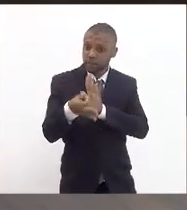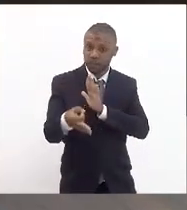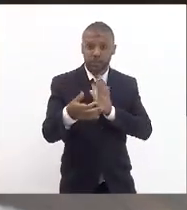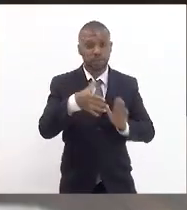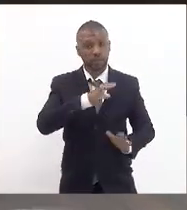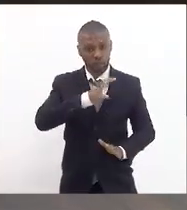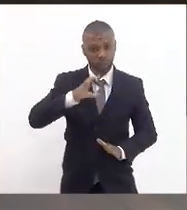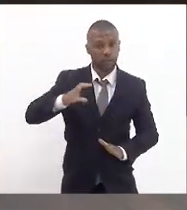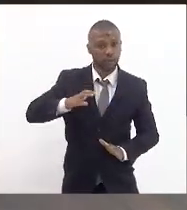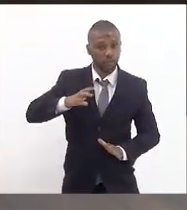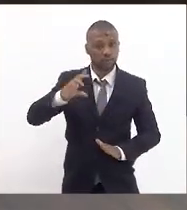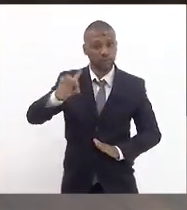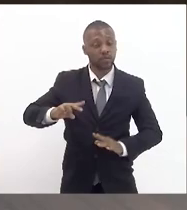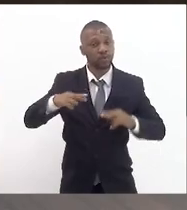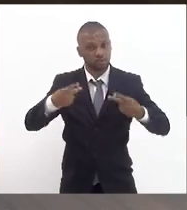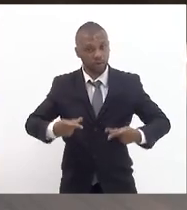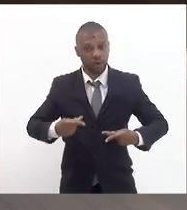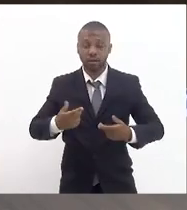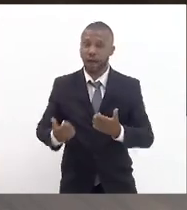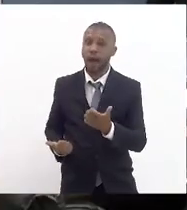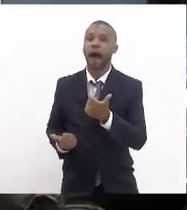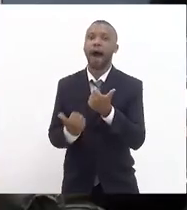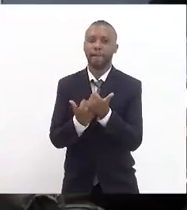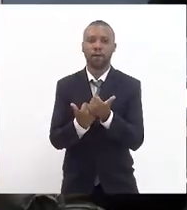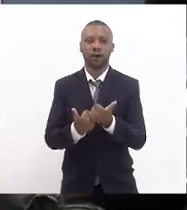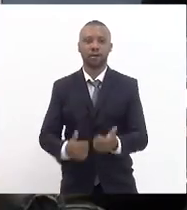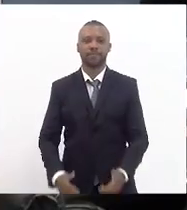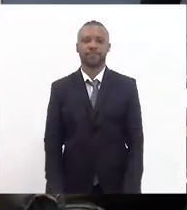no mérito, é favorável.